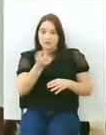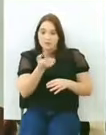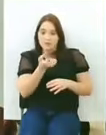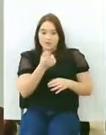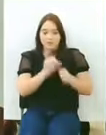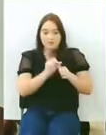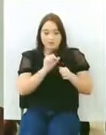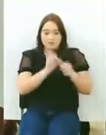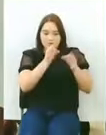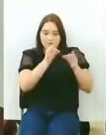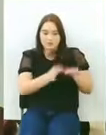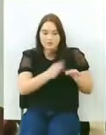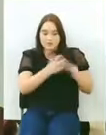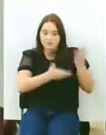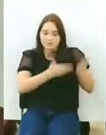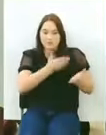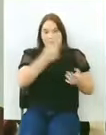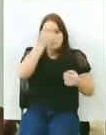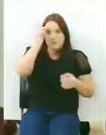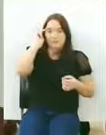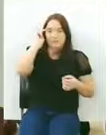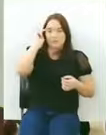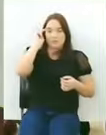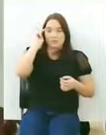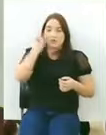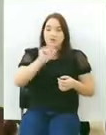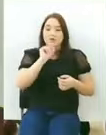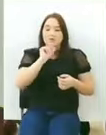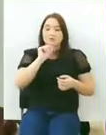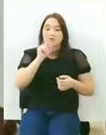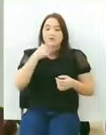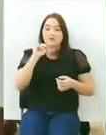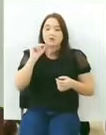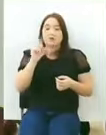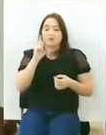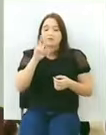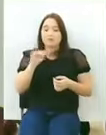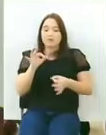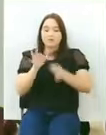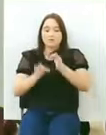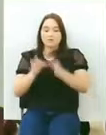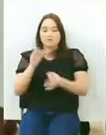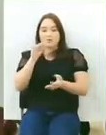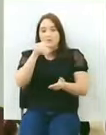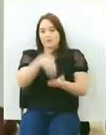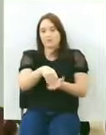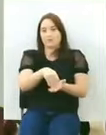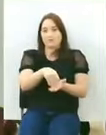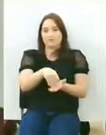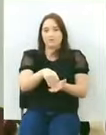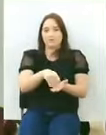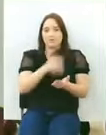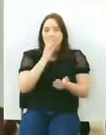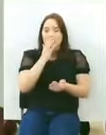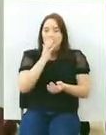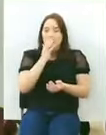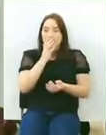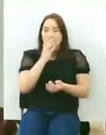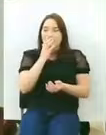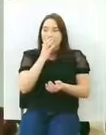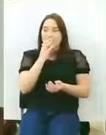queremos simplesmente satisfazer as pessoas, quem vai nos julgar no final das contas, aos